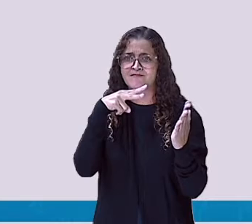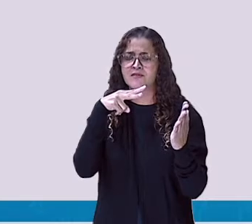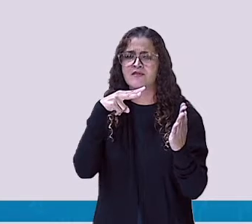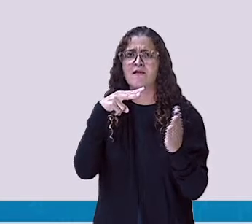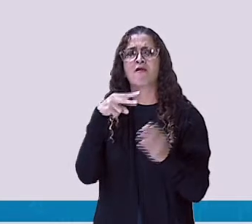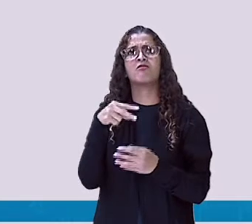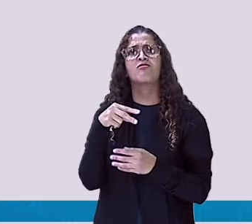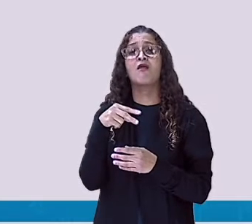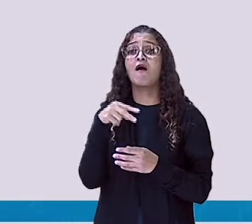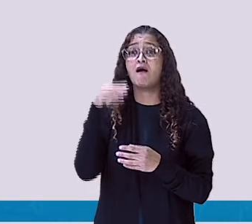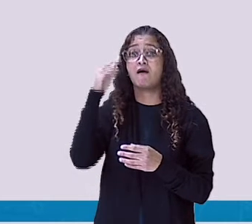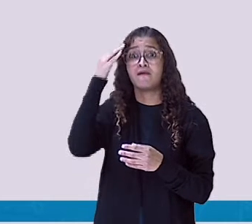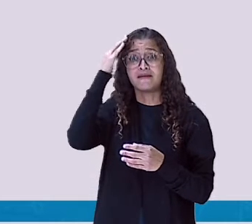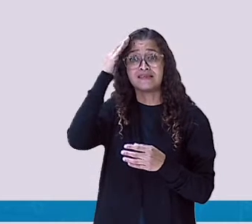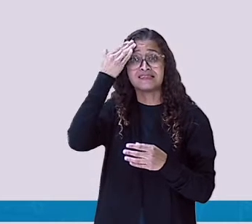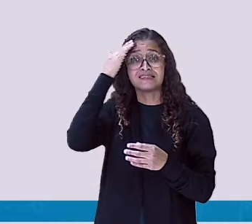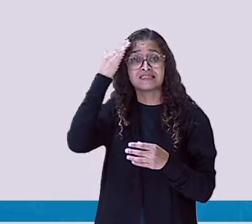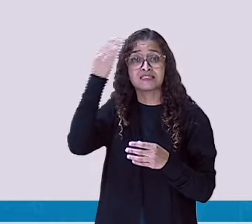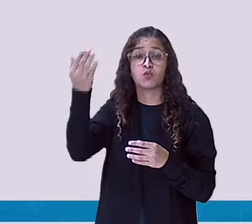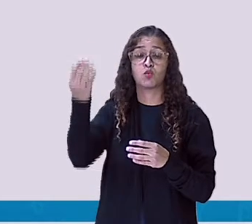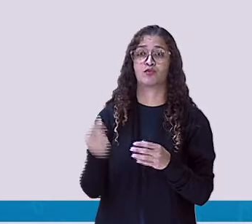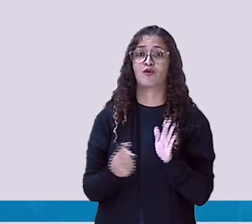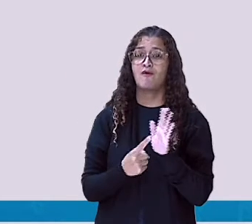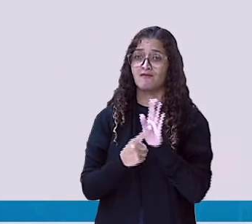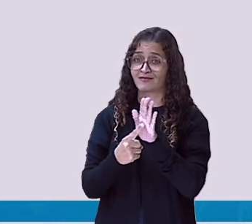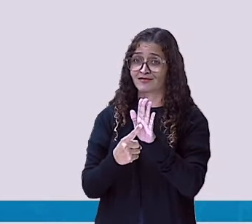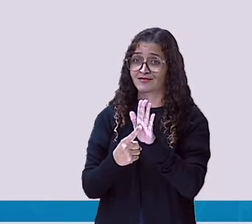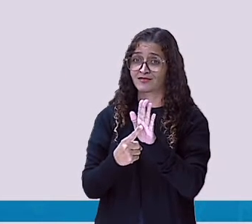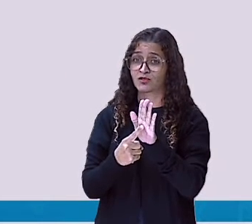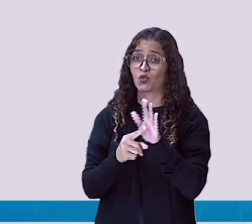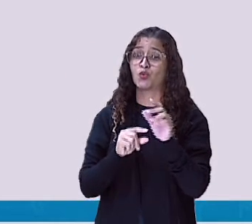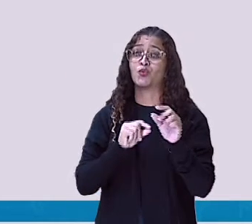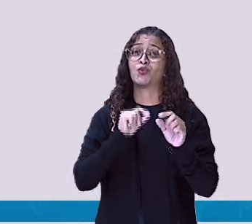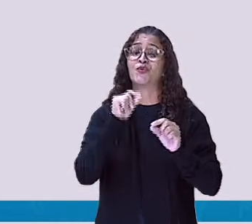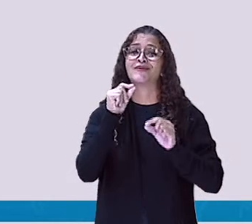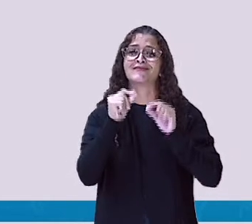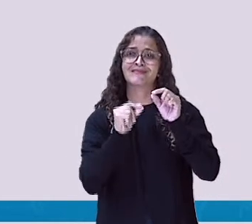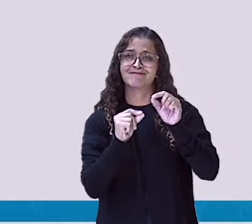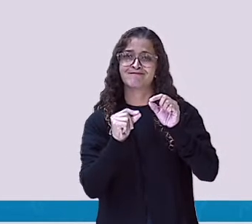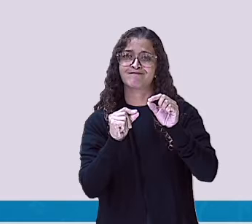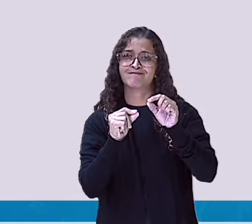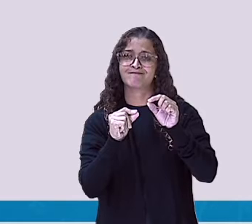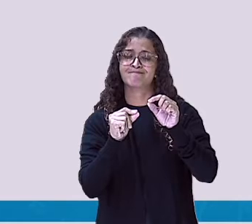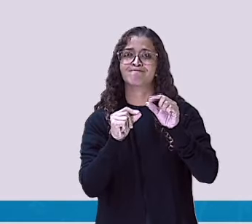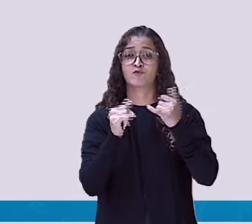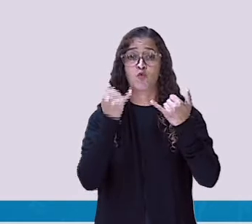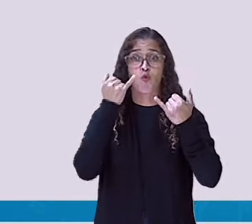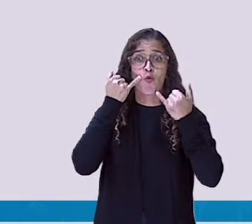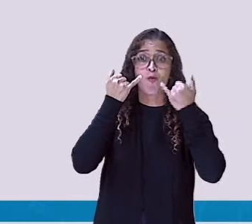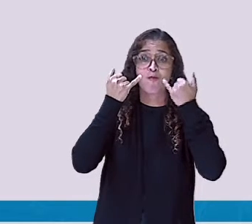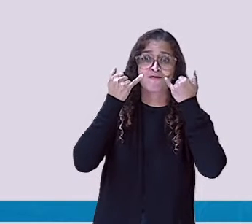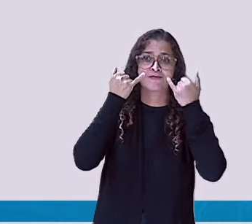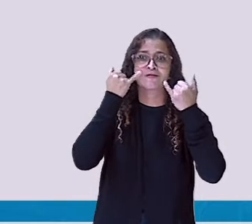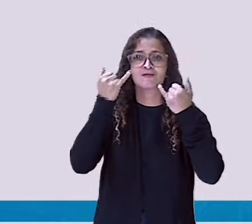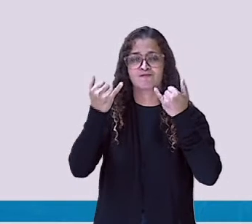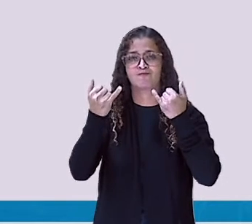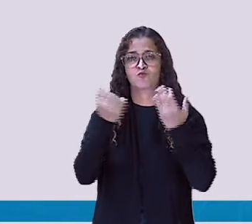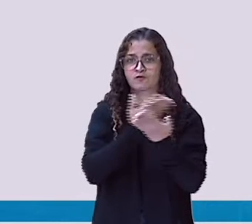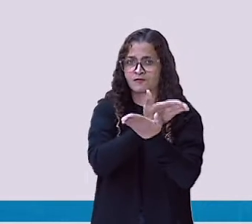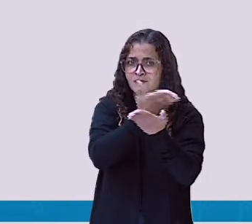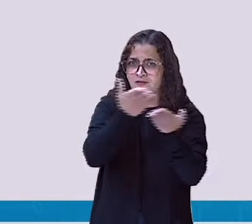essa coluna azul, ela representa menino. Então, aqui, ler